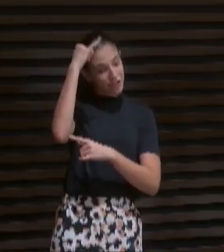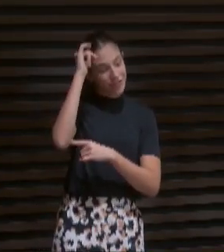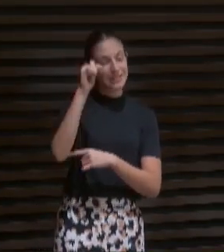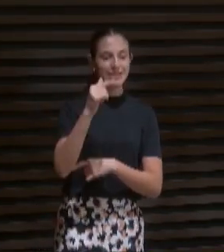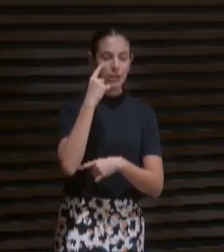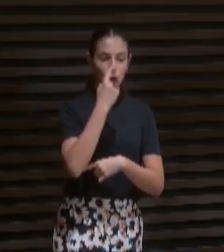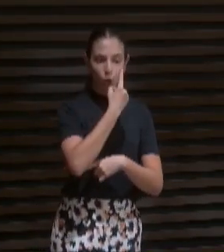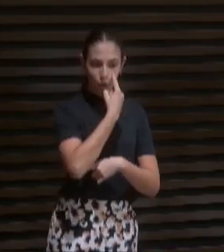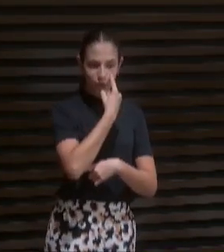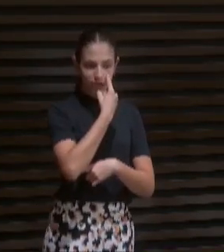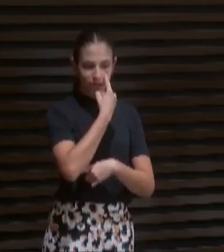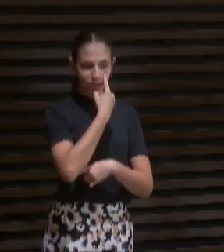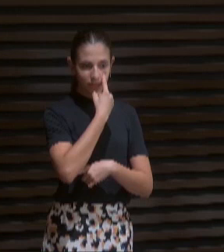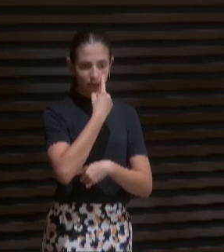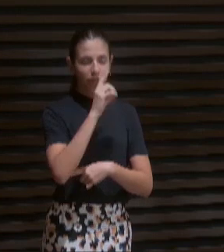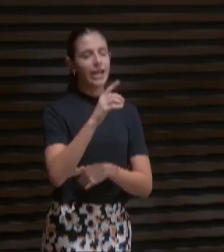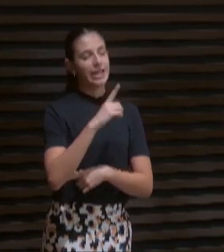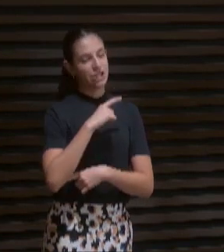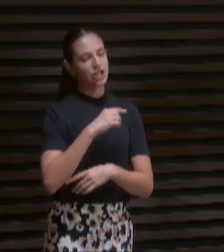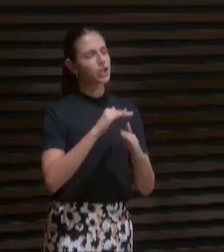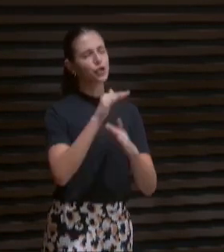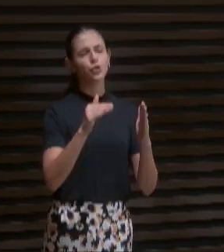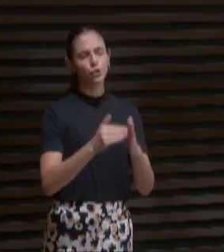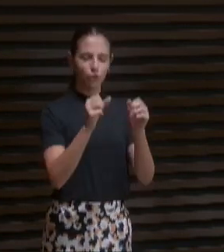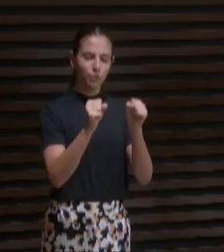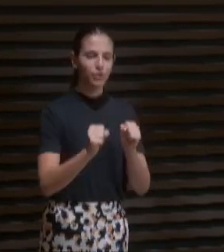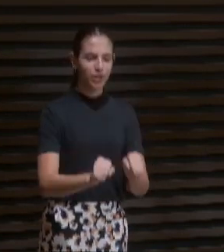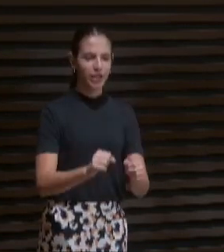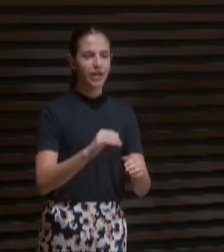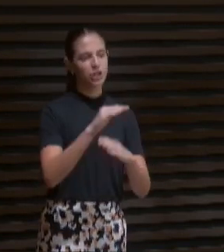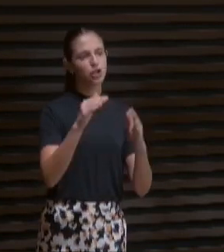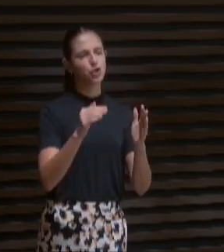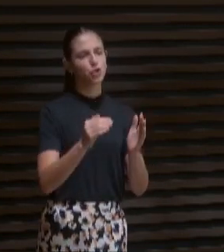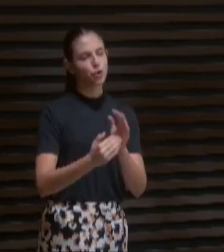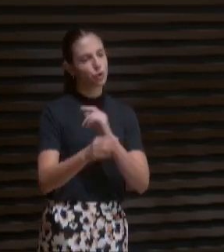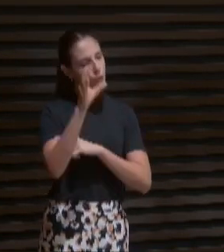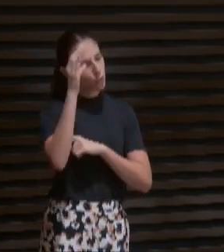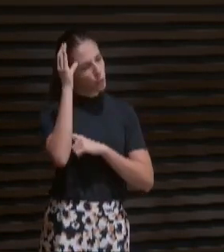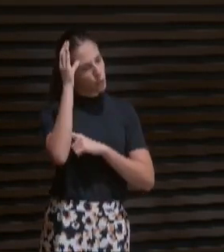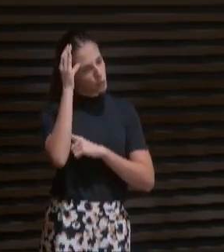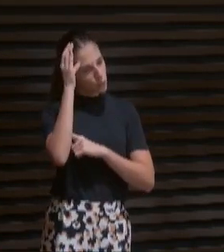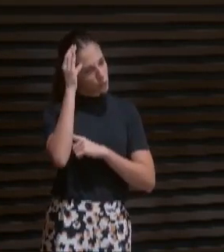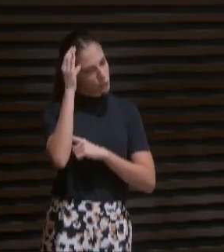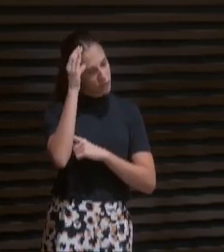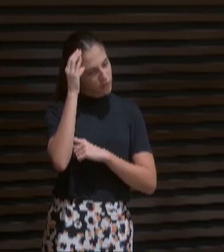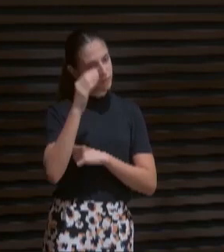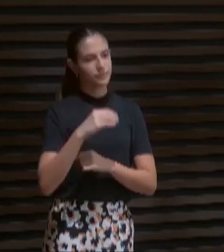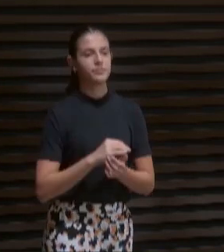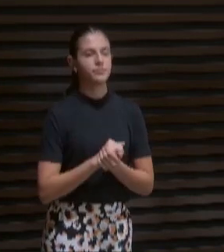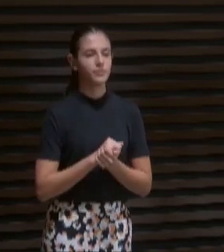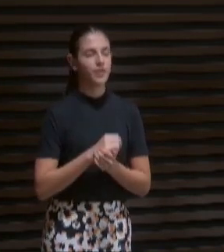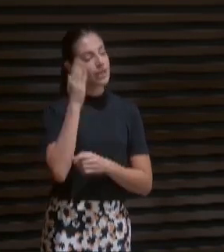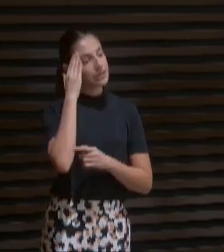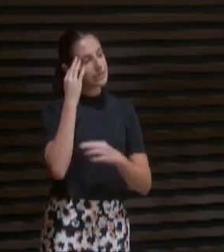olhos. Ele tem todo o poder, e ele tem toda a onisciência. Ele sabe todas as